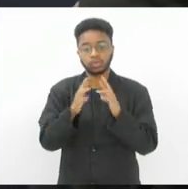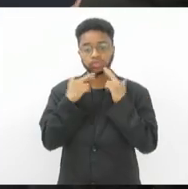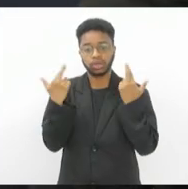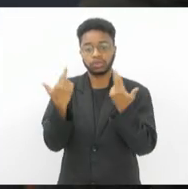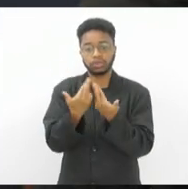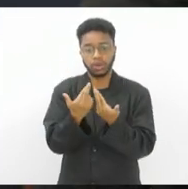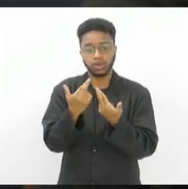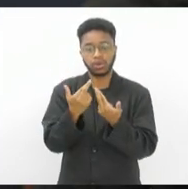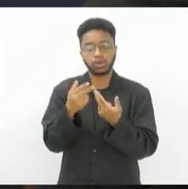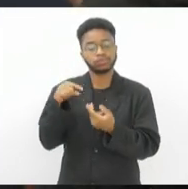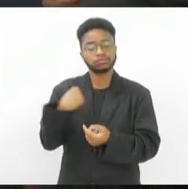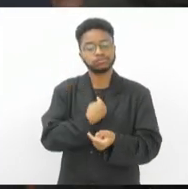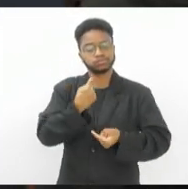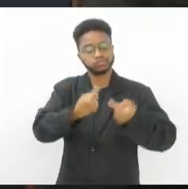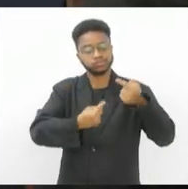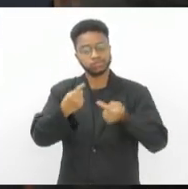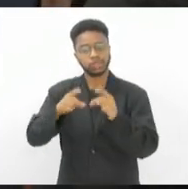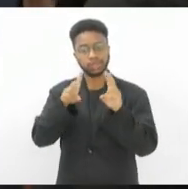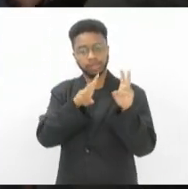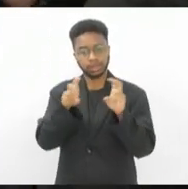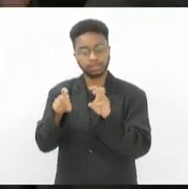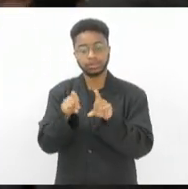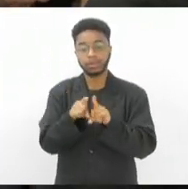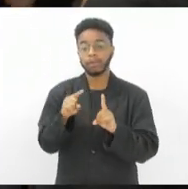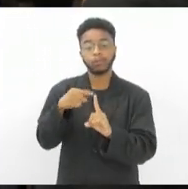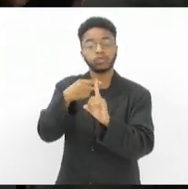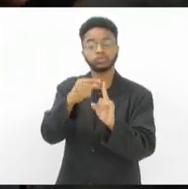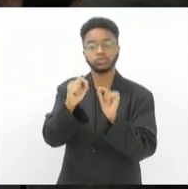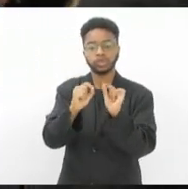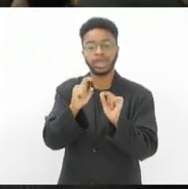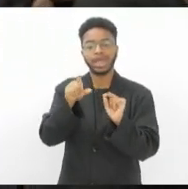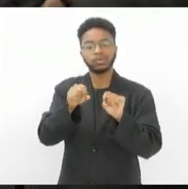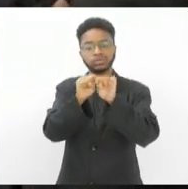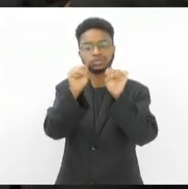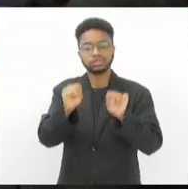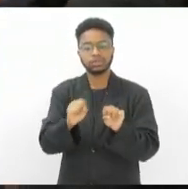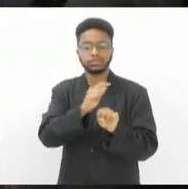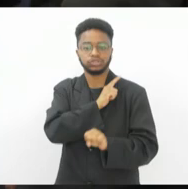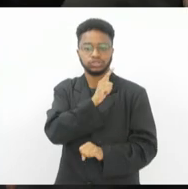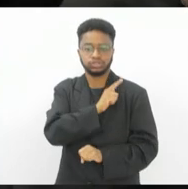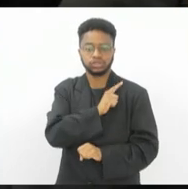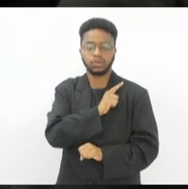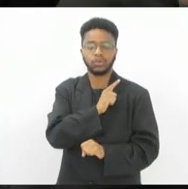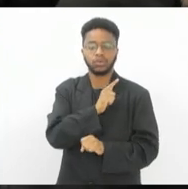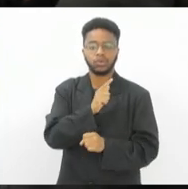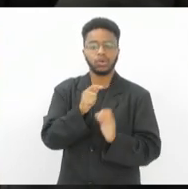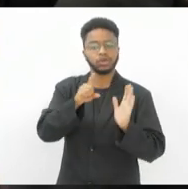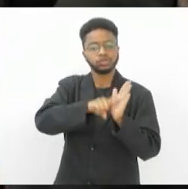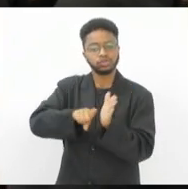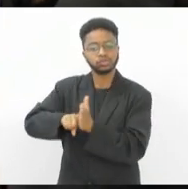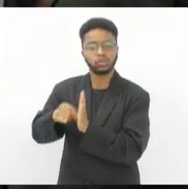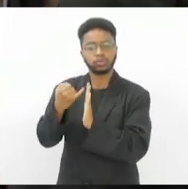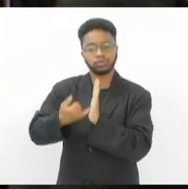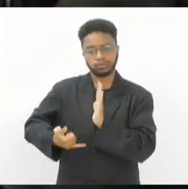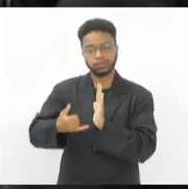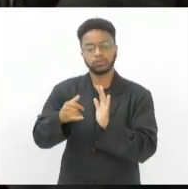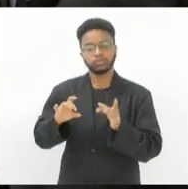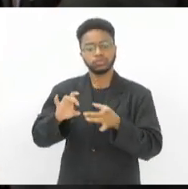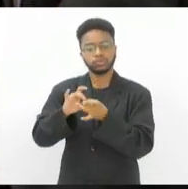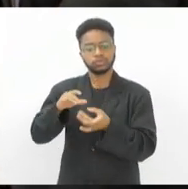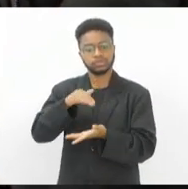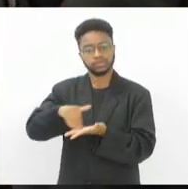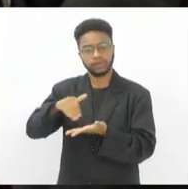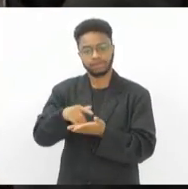tema. E um ponto positivo que a gente tira hoje é o sistema de gestão dos benefícios fiscais que está sendo desenvolvido pela Secretaria de Fazenda, que a